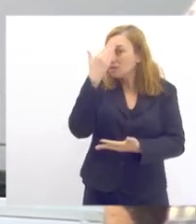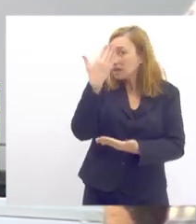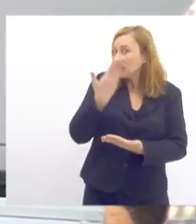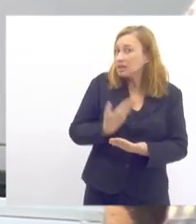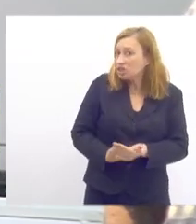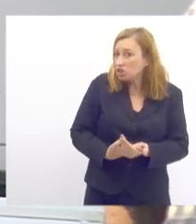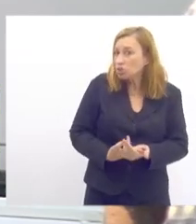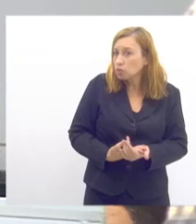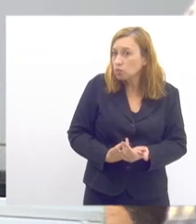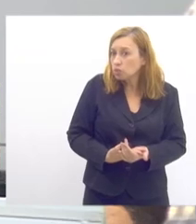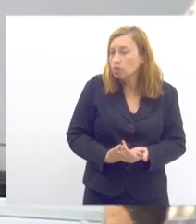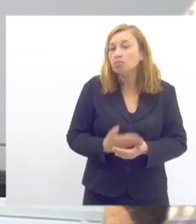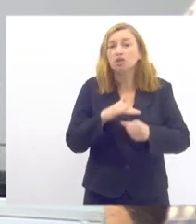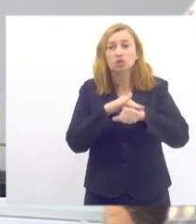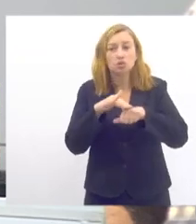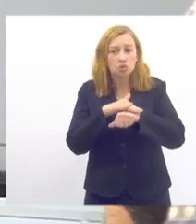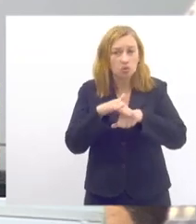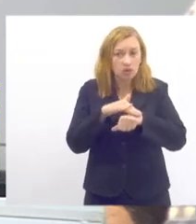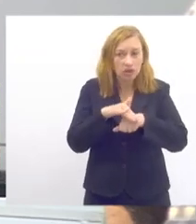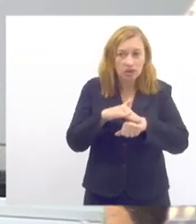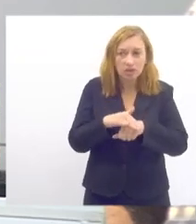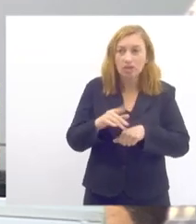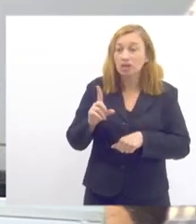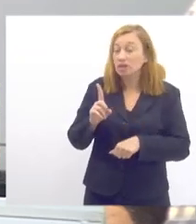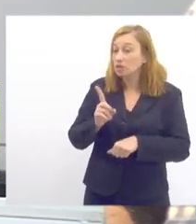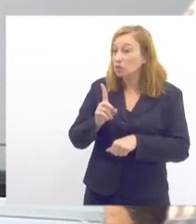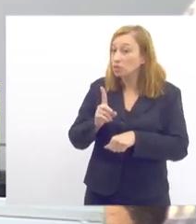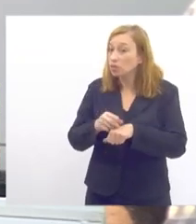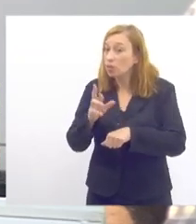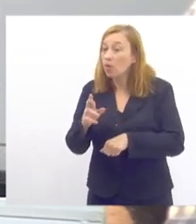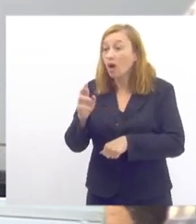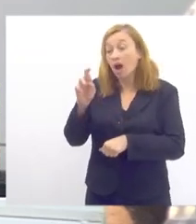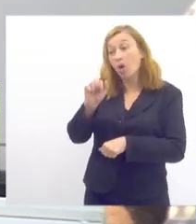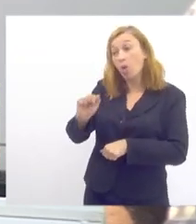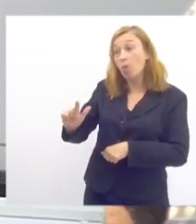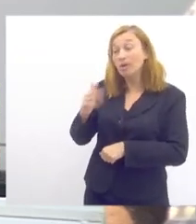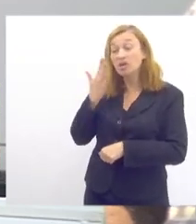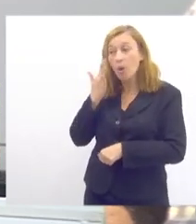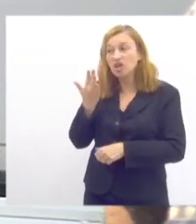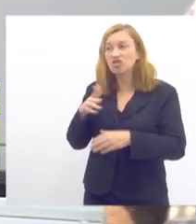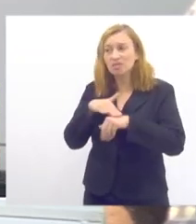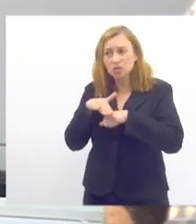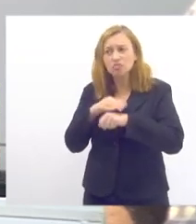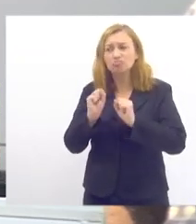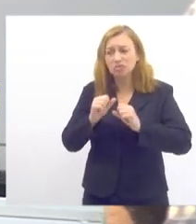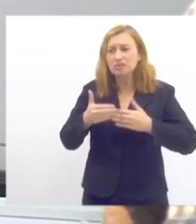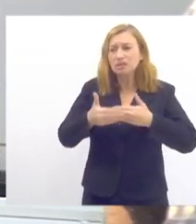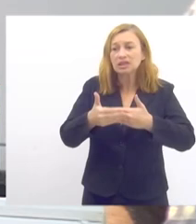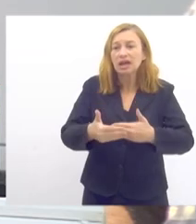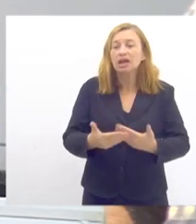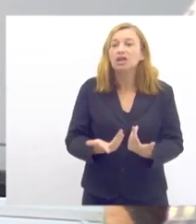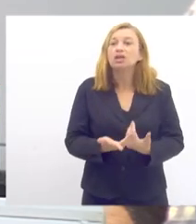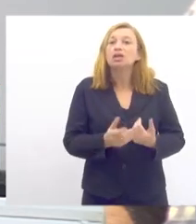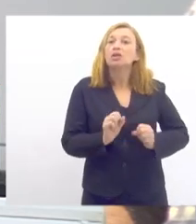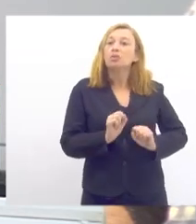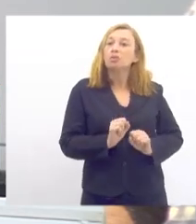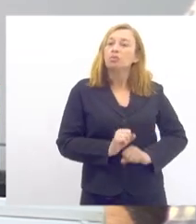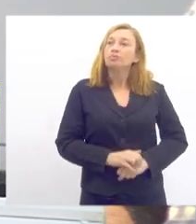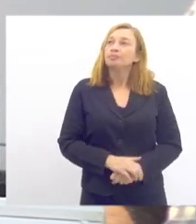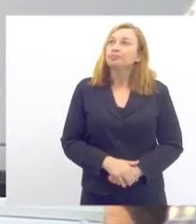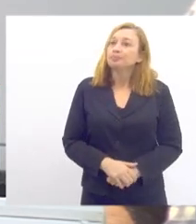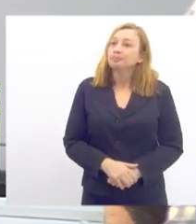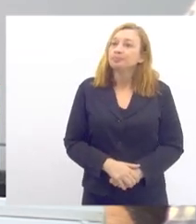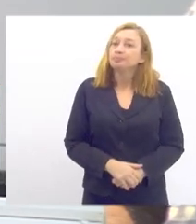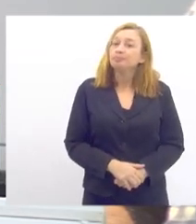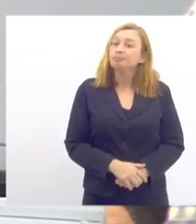acredito que pelas conversas, não tratei isso com o doutor Raul também, mas acredito que pelas conversas a gente poderia avançar, que talvez fosse